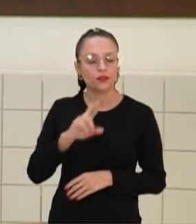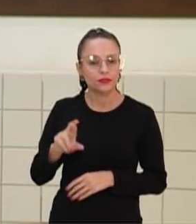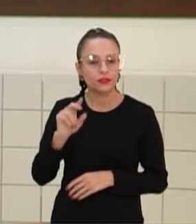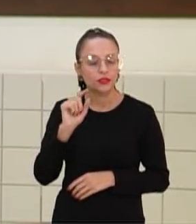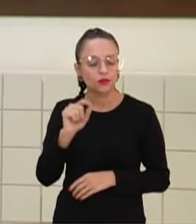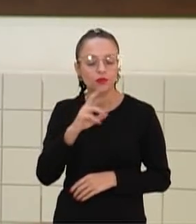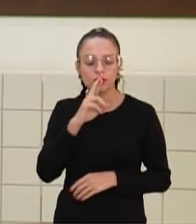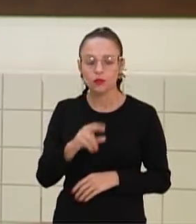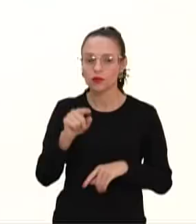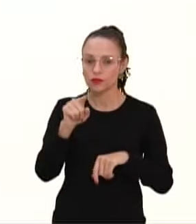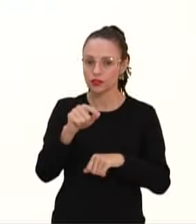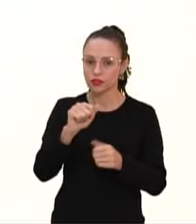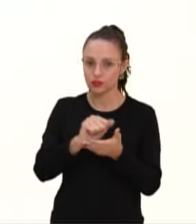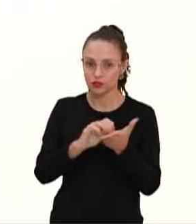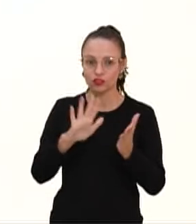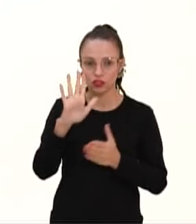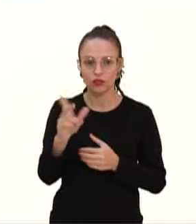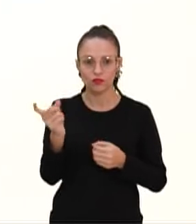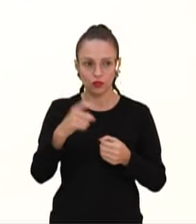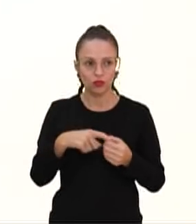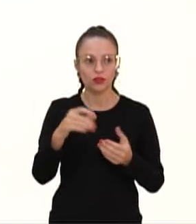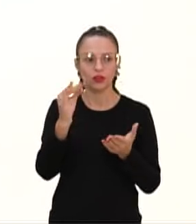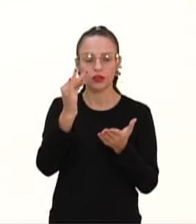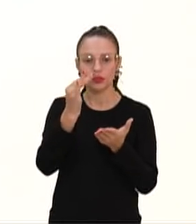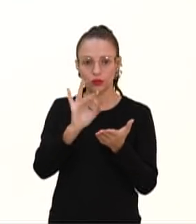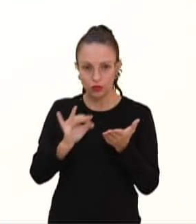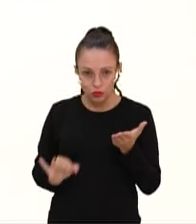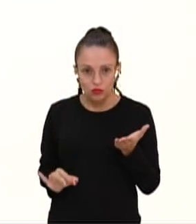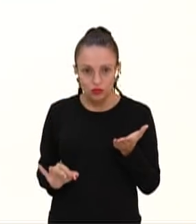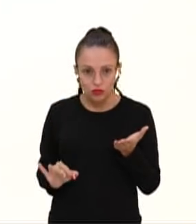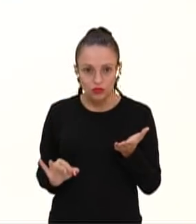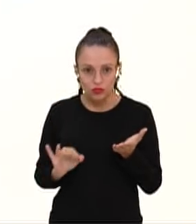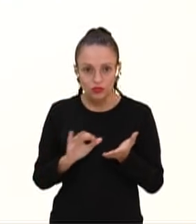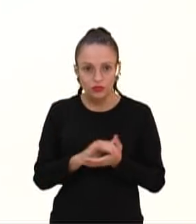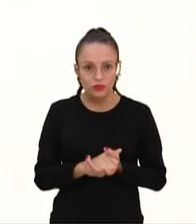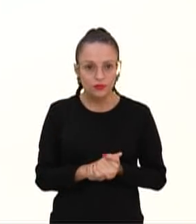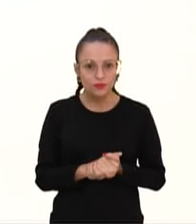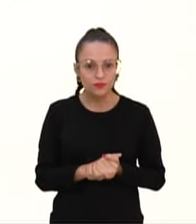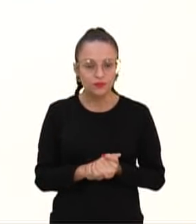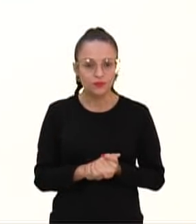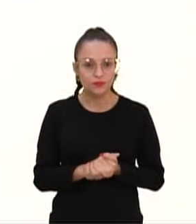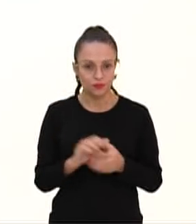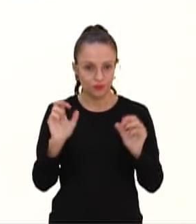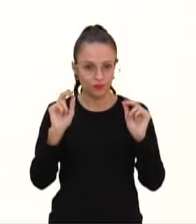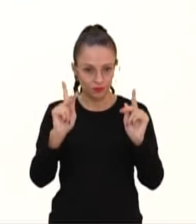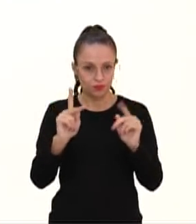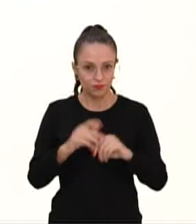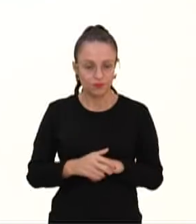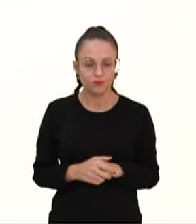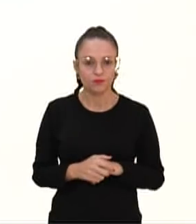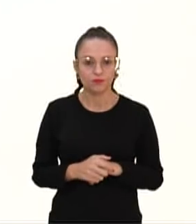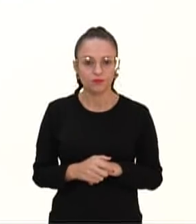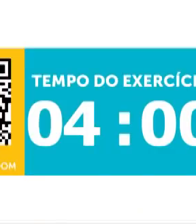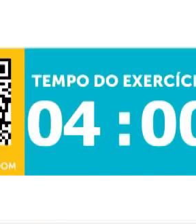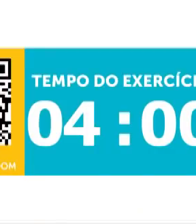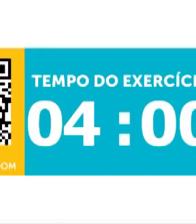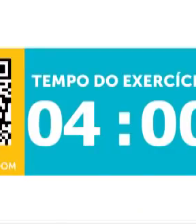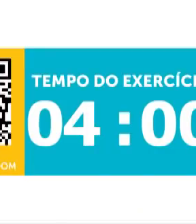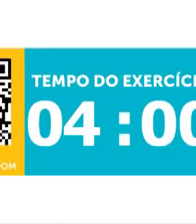potência, resolve esse exercício e a gente já volta corrigindo aqui na tela. Ok? Já já.